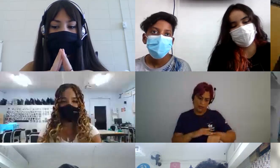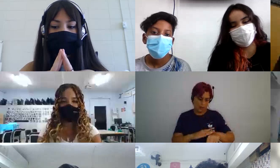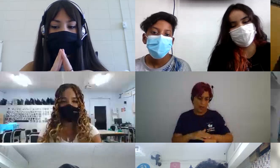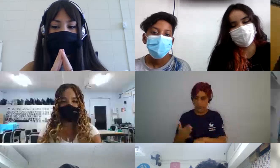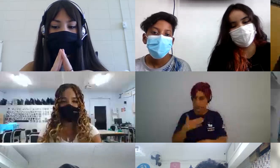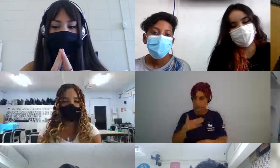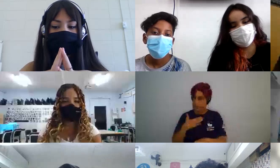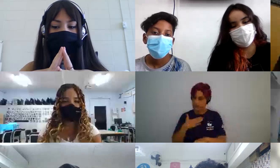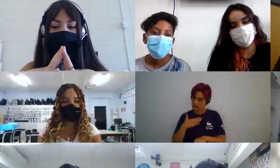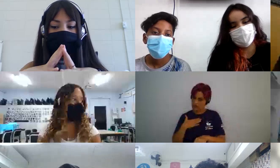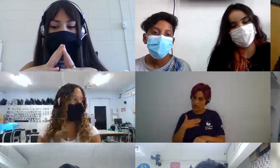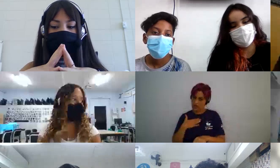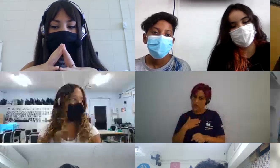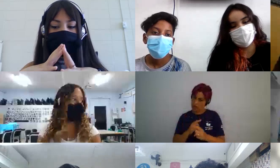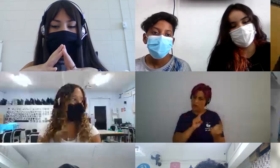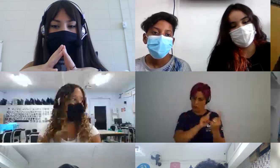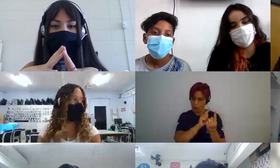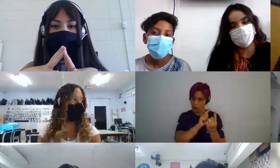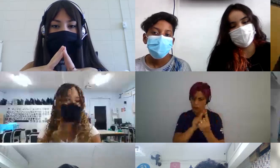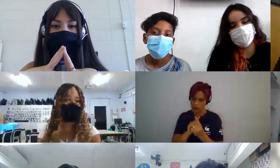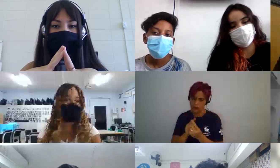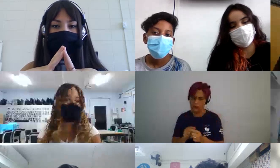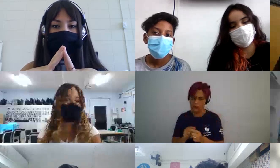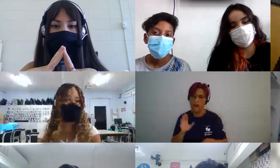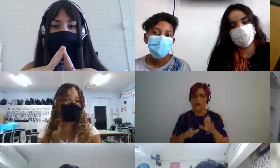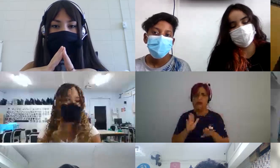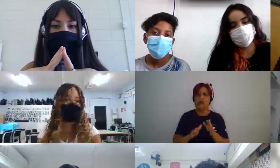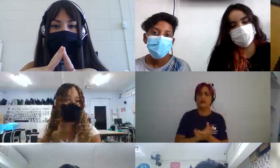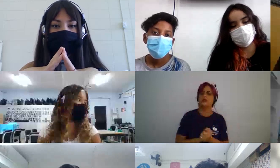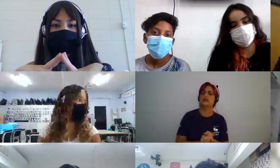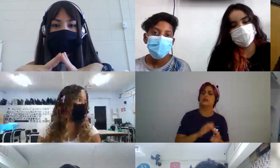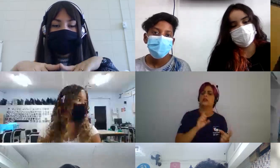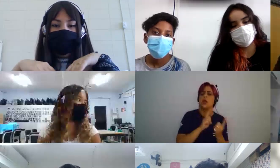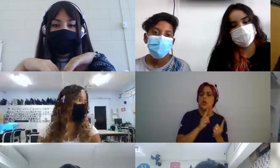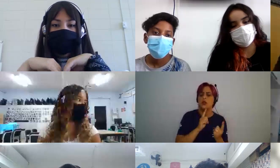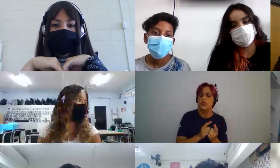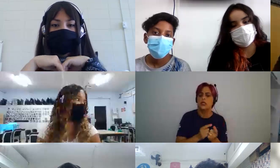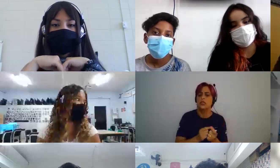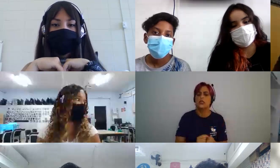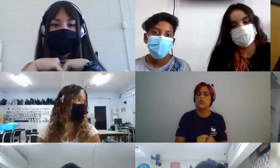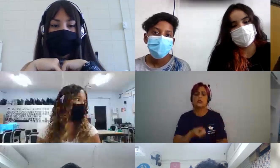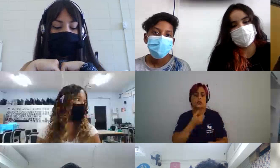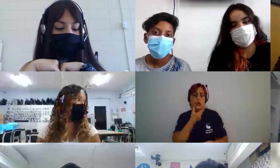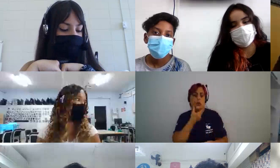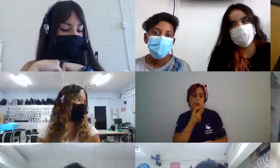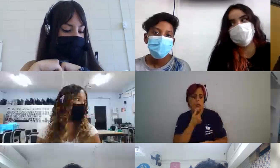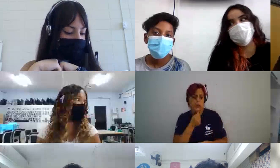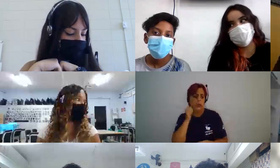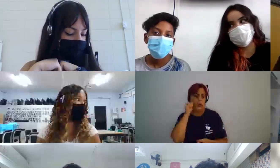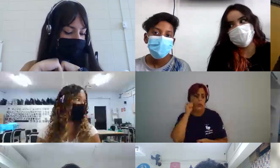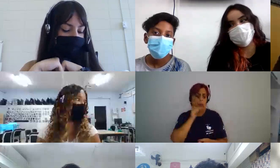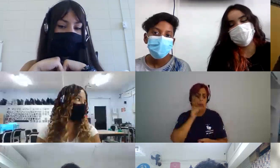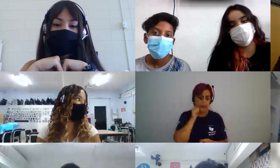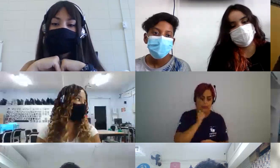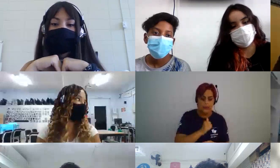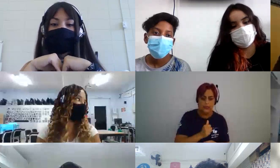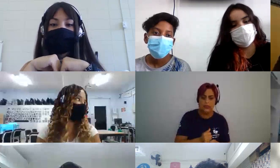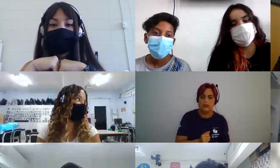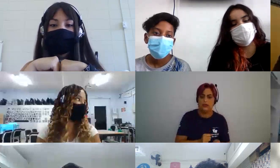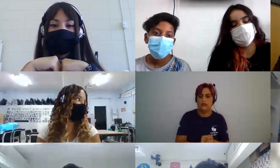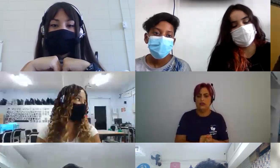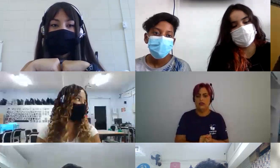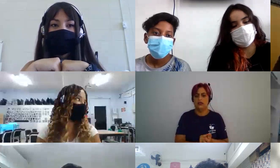eu vou atender um menino, uma menina que se contaminou com um vírus da AIDS, por exemplo, ou se contaminou